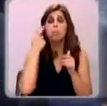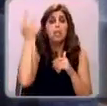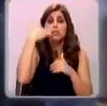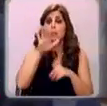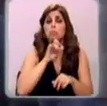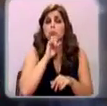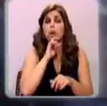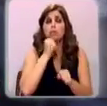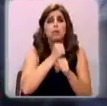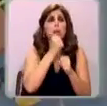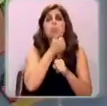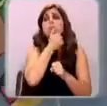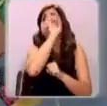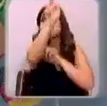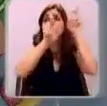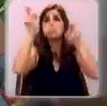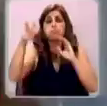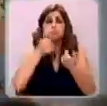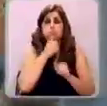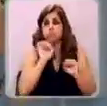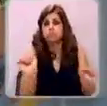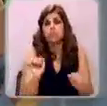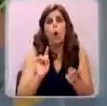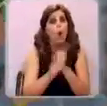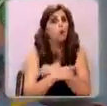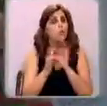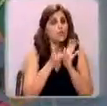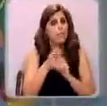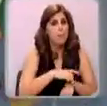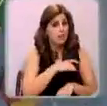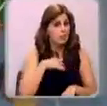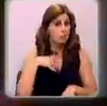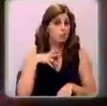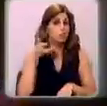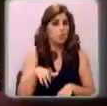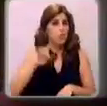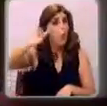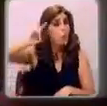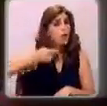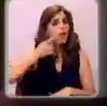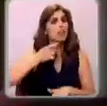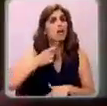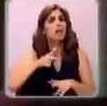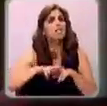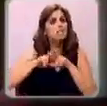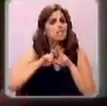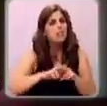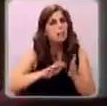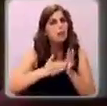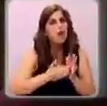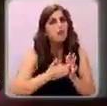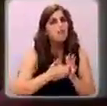e podem trabalhar onde quiserem. Ao contrário do Brasil, onde os médicos portugueses continuam obrigados a fazer exames e provas